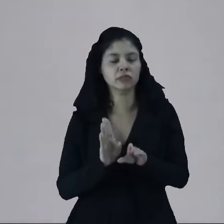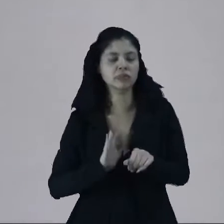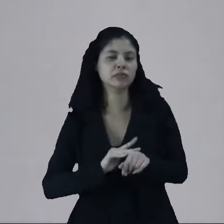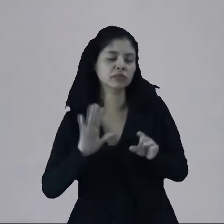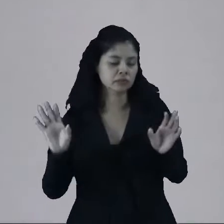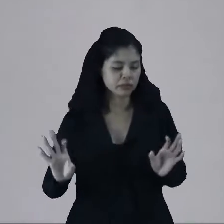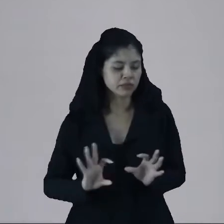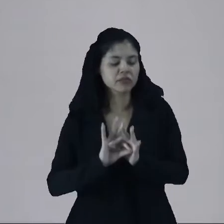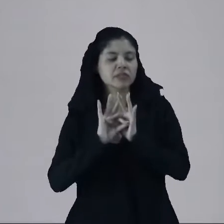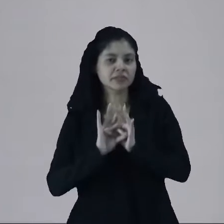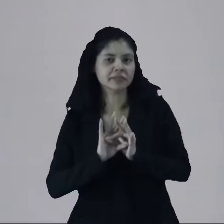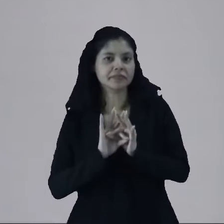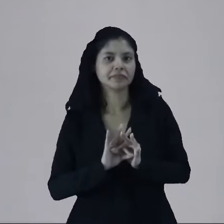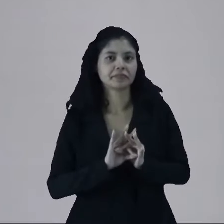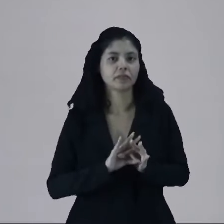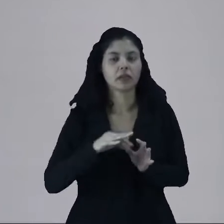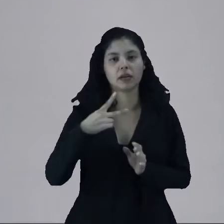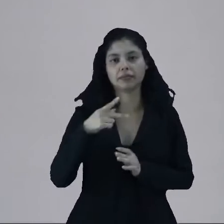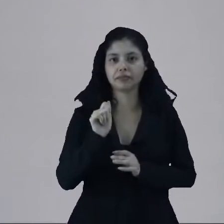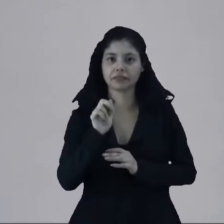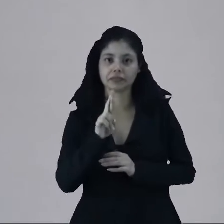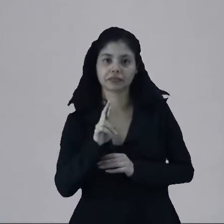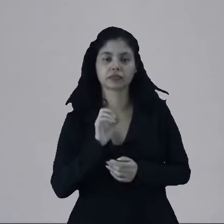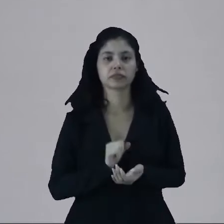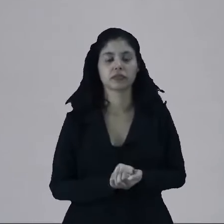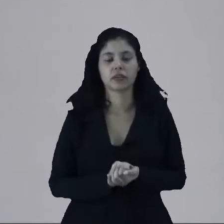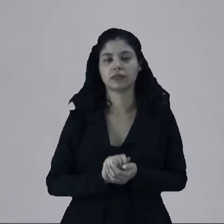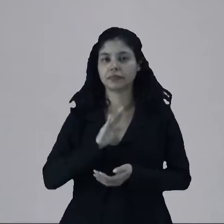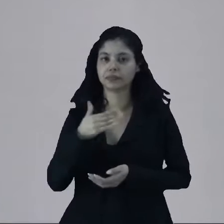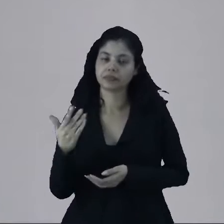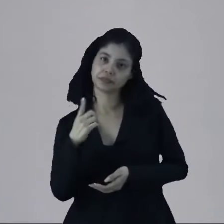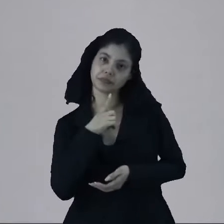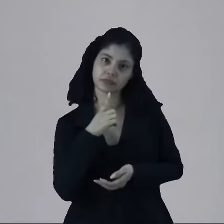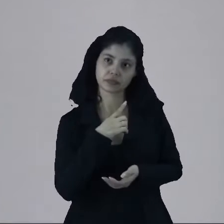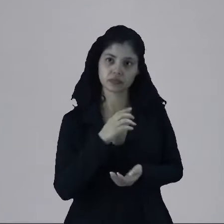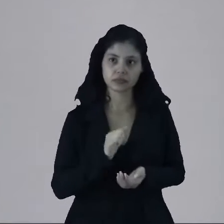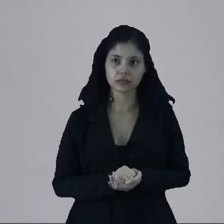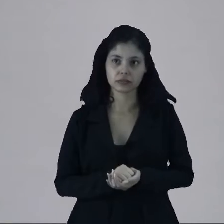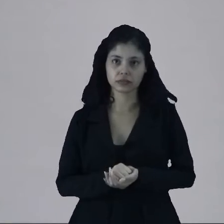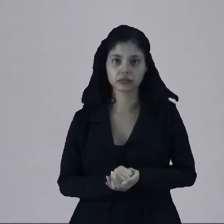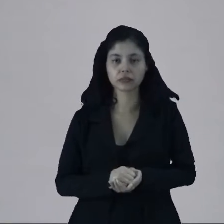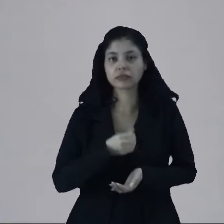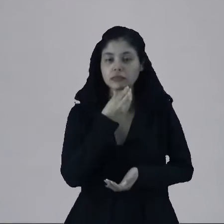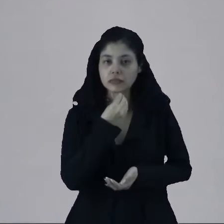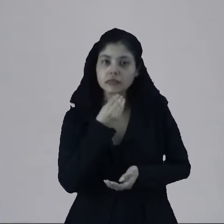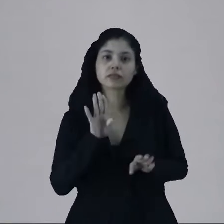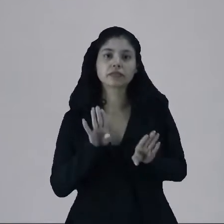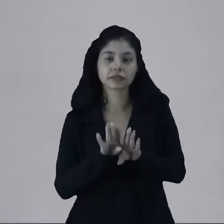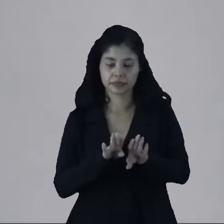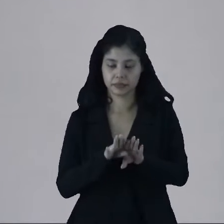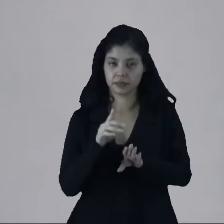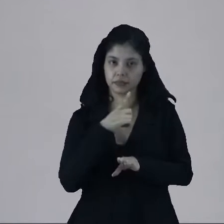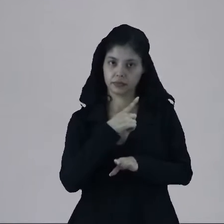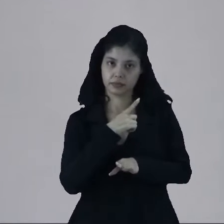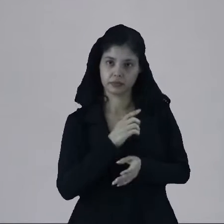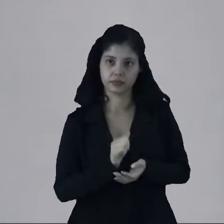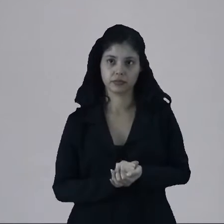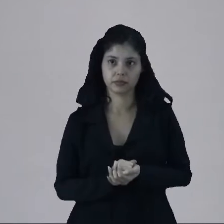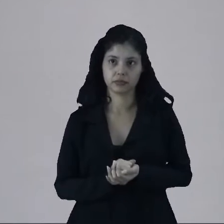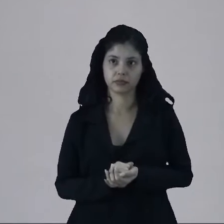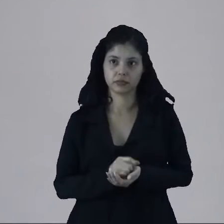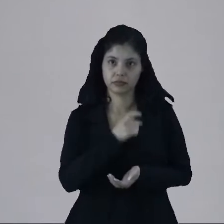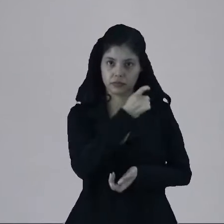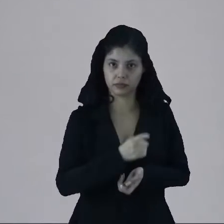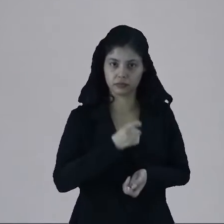também relacionadas ao par sexual. Então, quando a gente tem um super-homem ou super-macho, onde você tem um homem que, em vez de ter